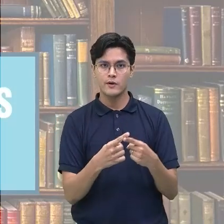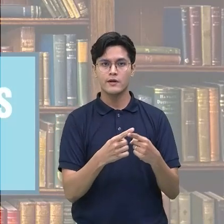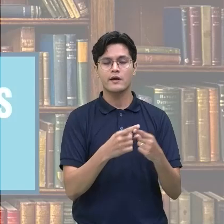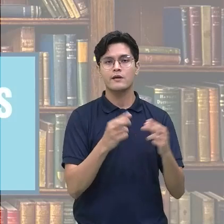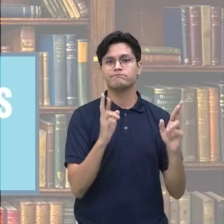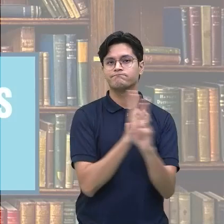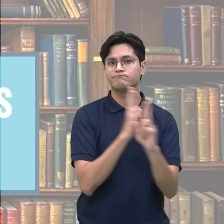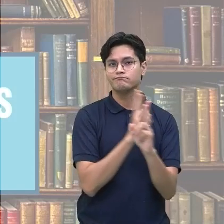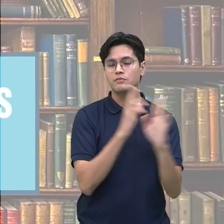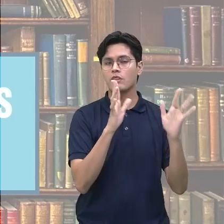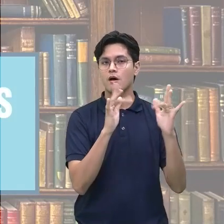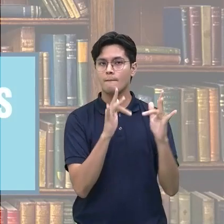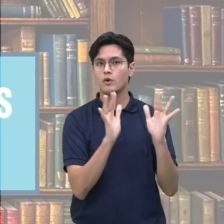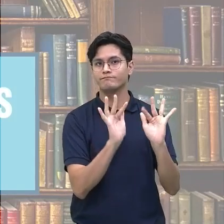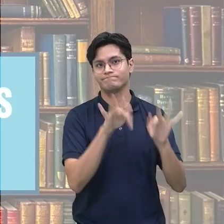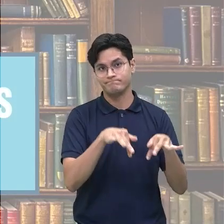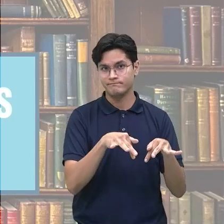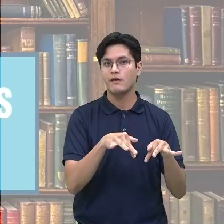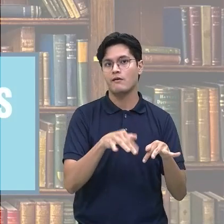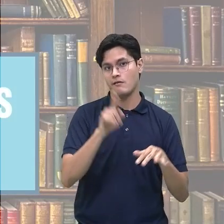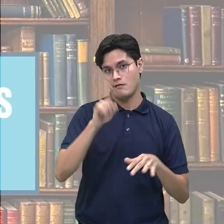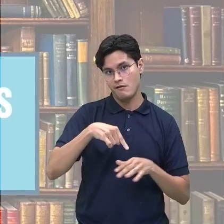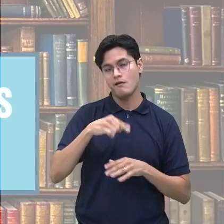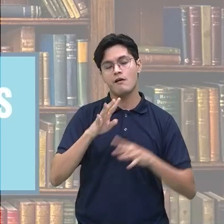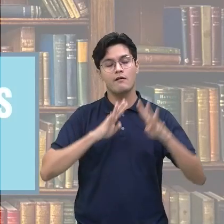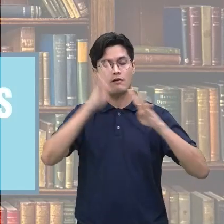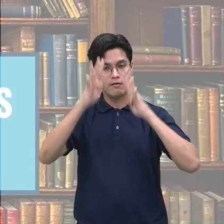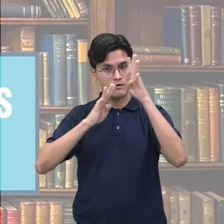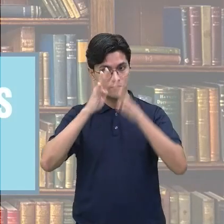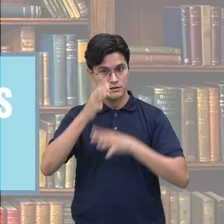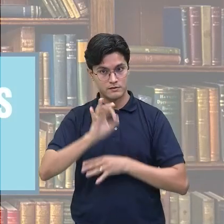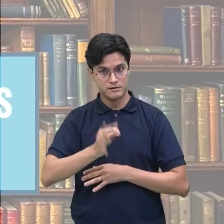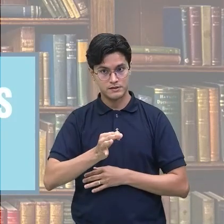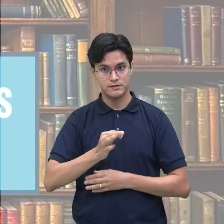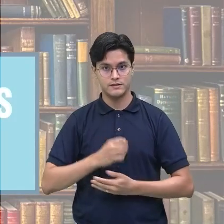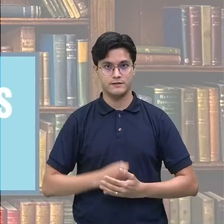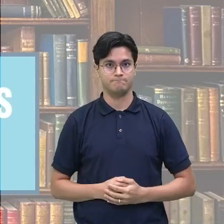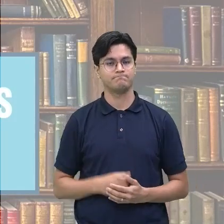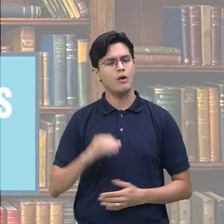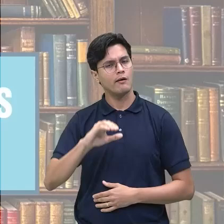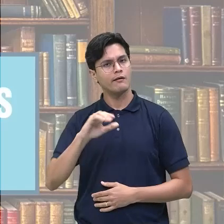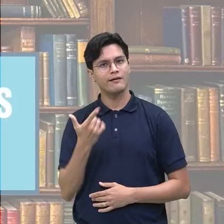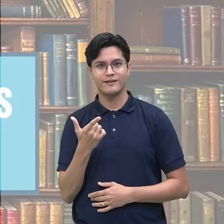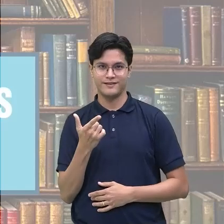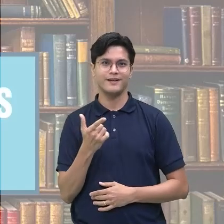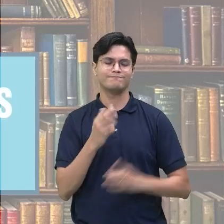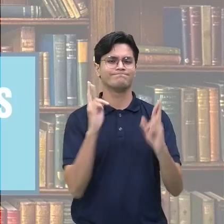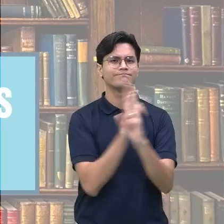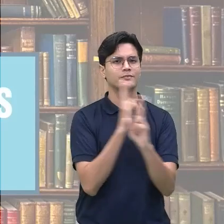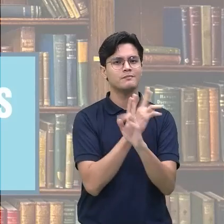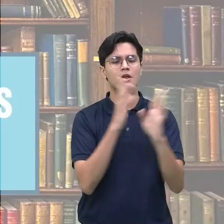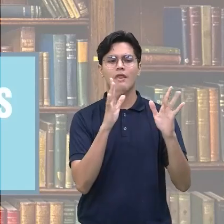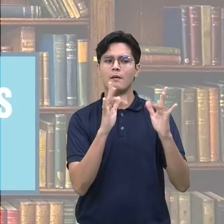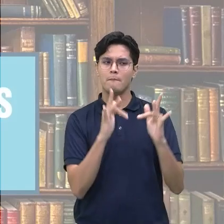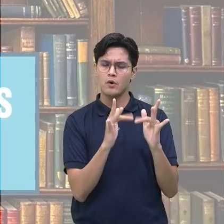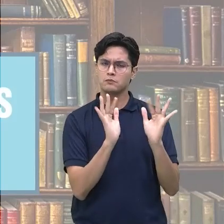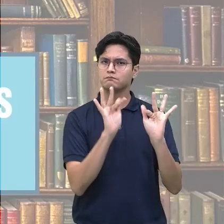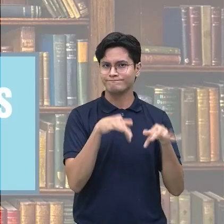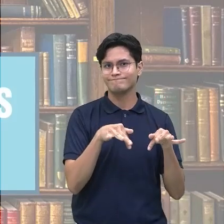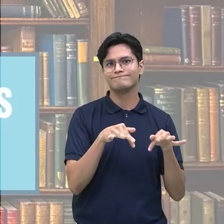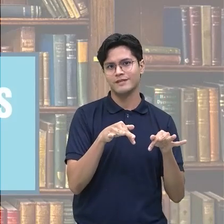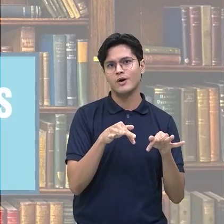que exagero. É claro que no final de um relacionamento existe a tristeza,